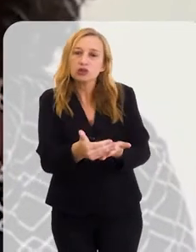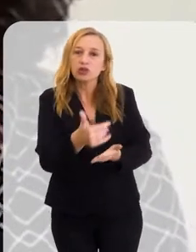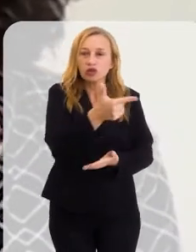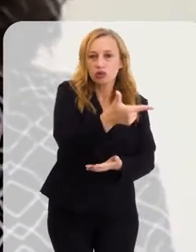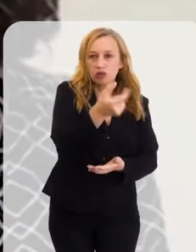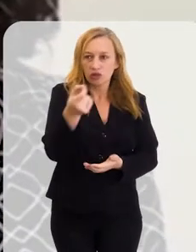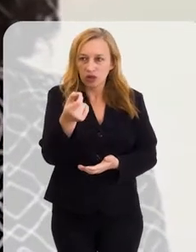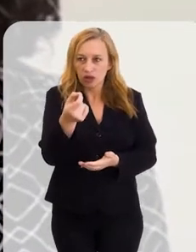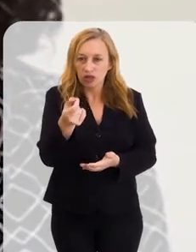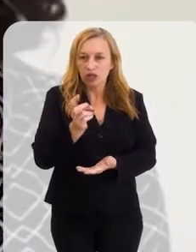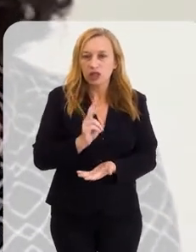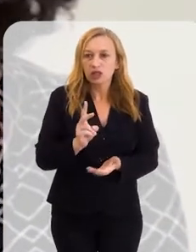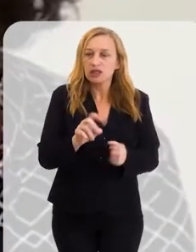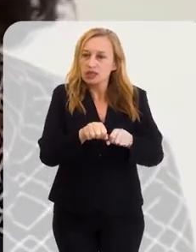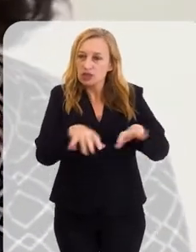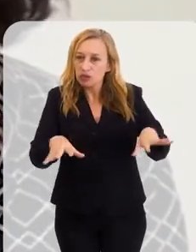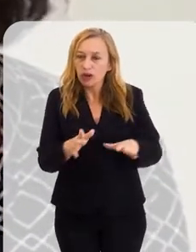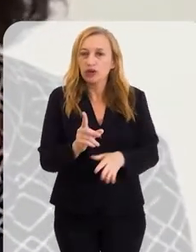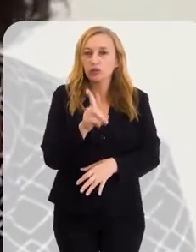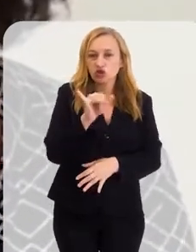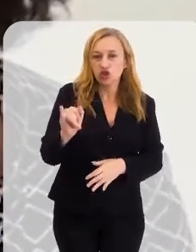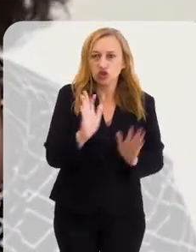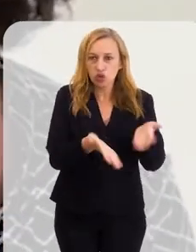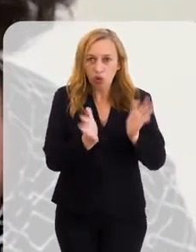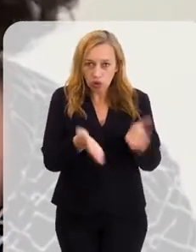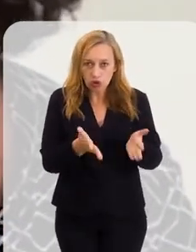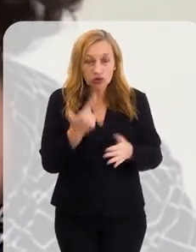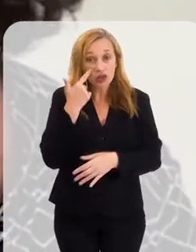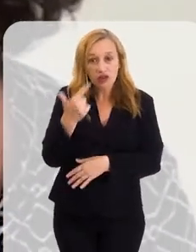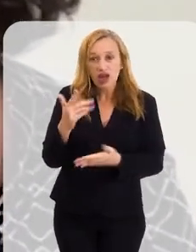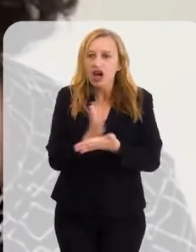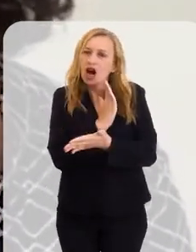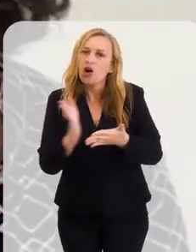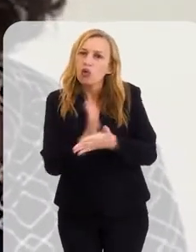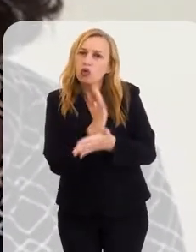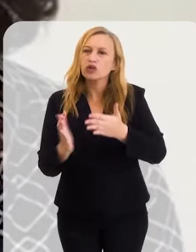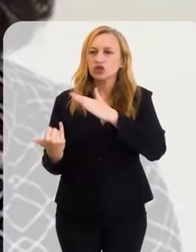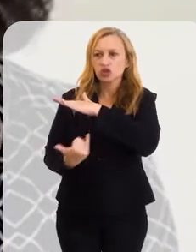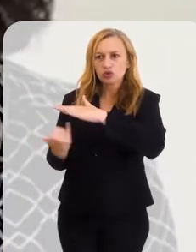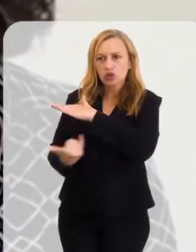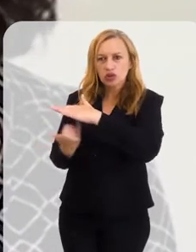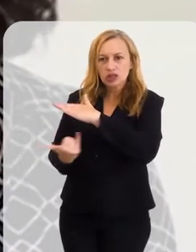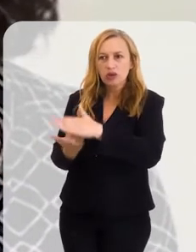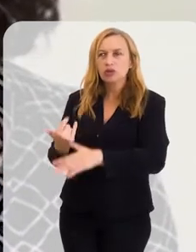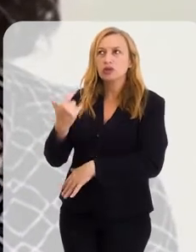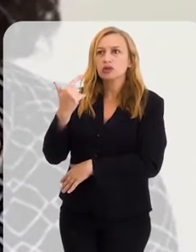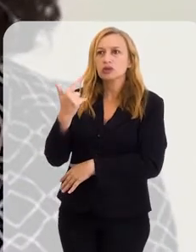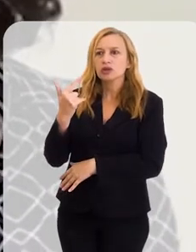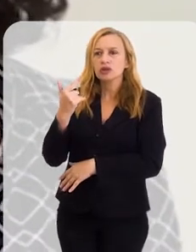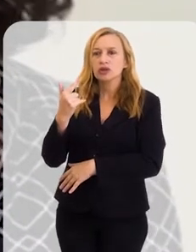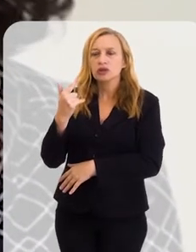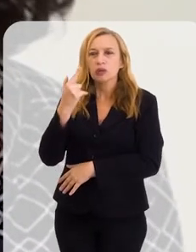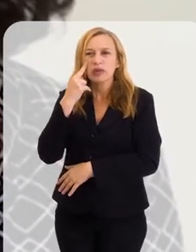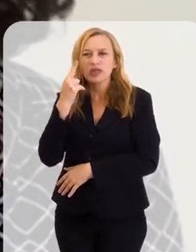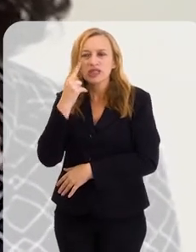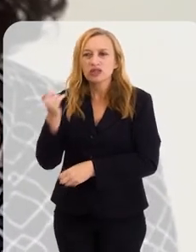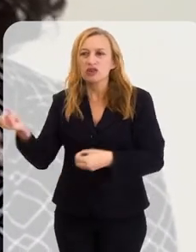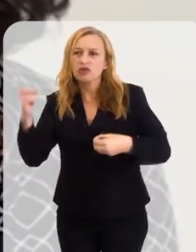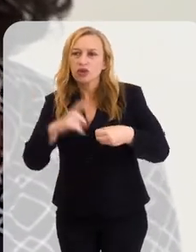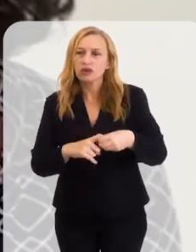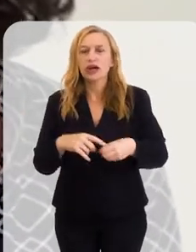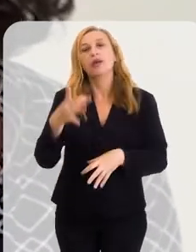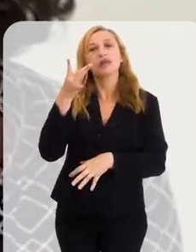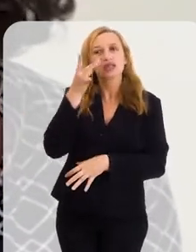período de pandemia começou em 2020 e ainda se estende nos dias de hoje, né? A gente vê algumas instituições que já estão prevendo